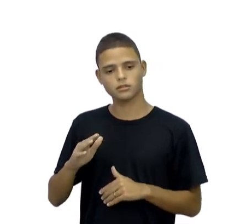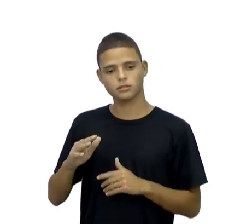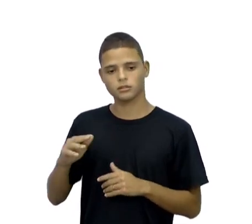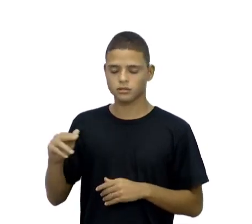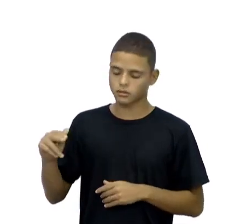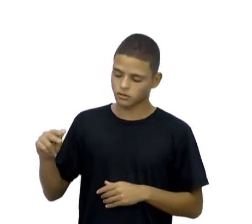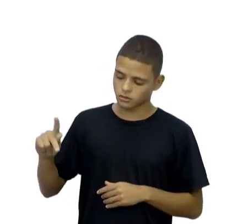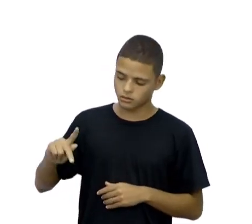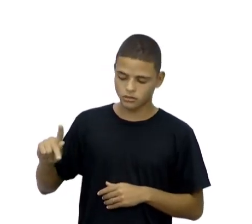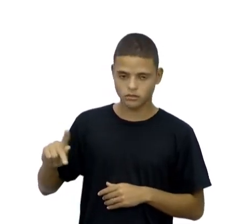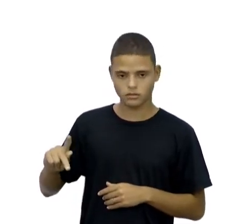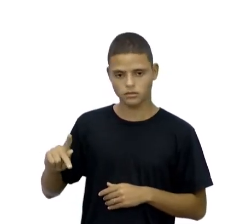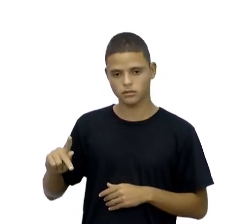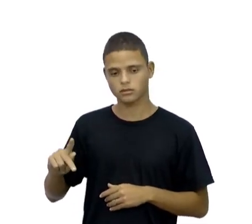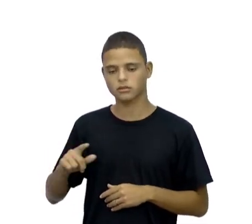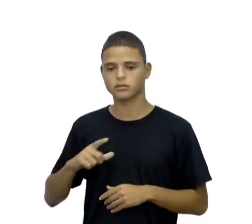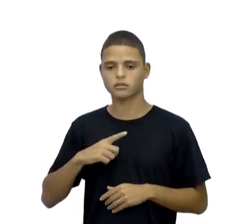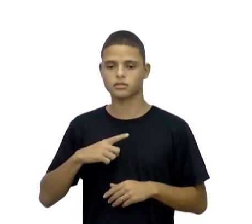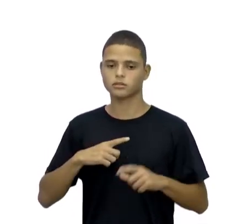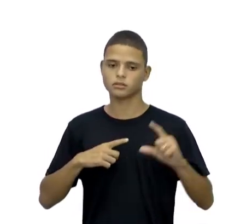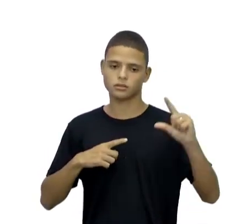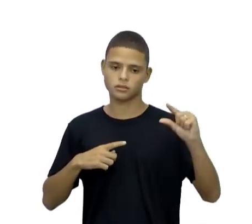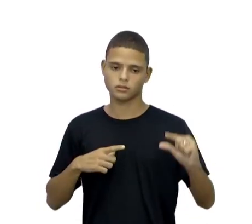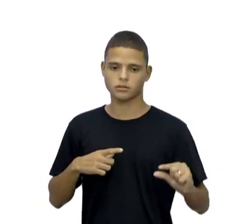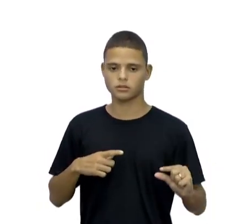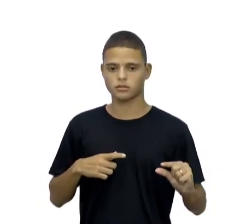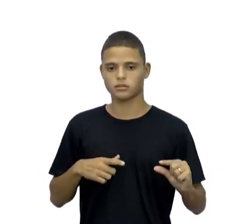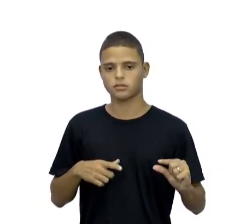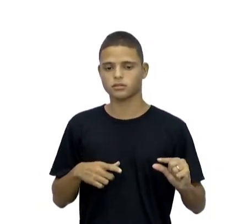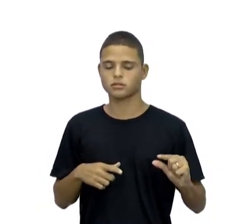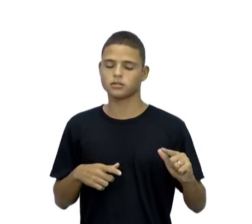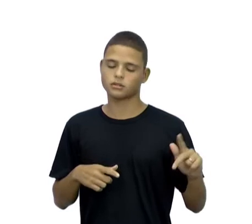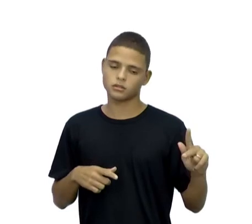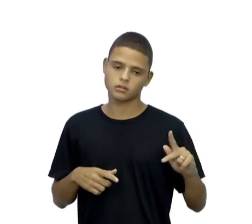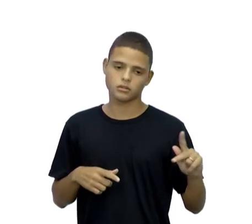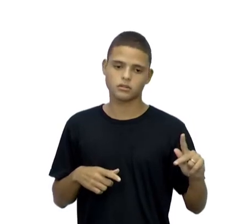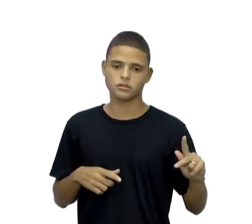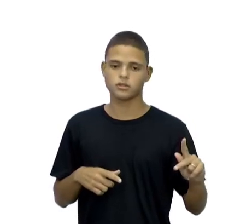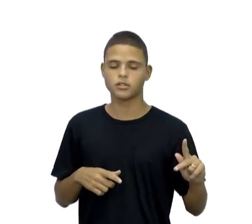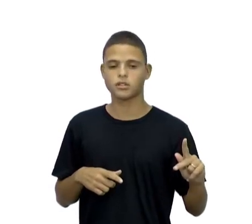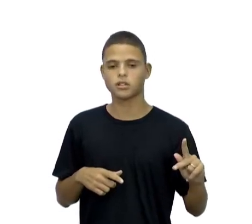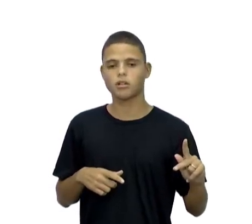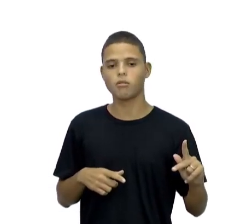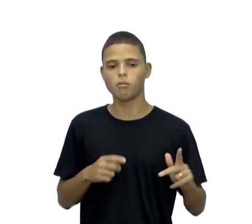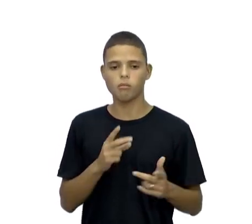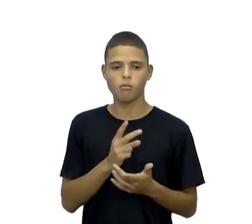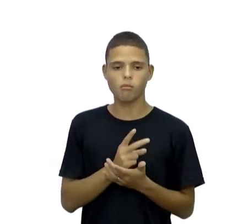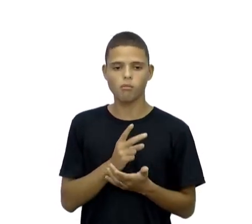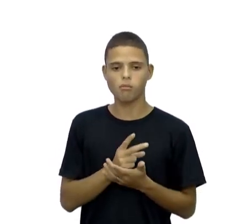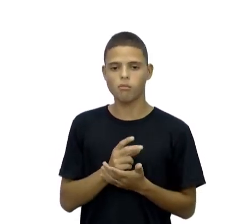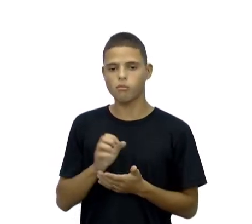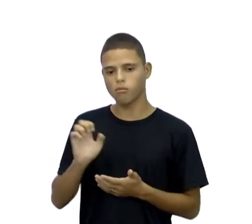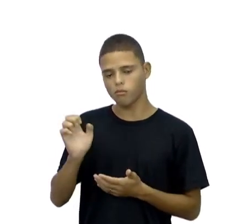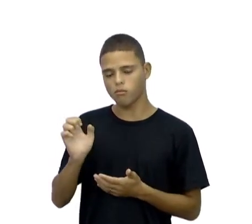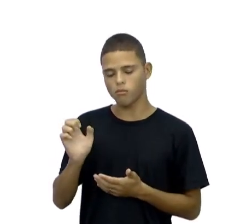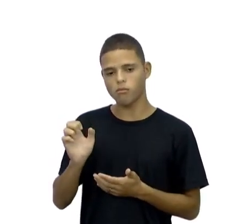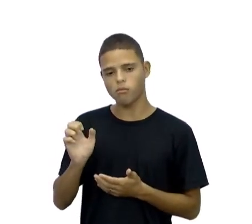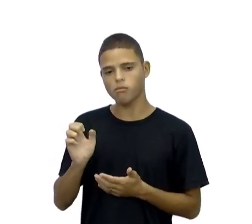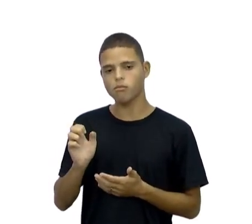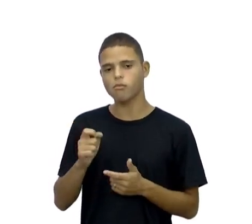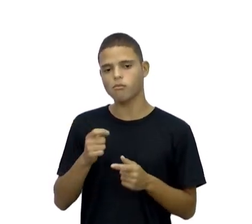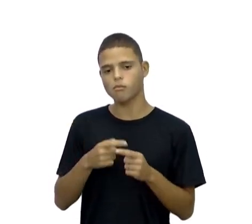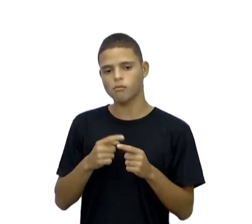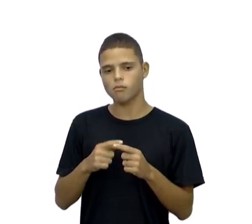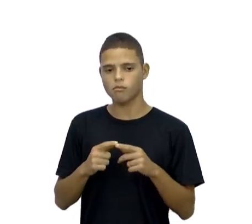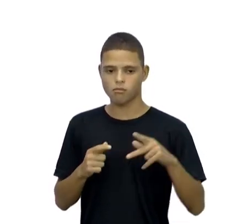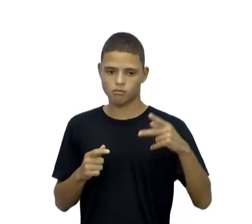né? E uma região que tem menos prótons. Quem anda é sempre o elétron, tá? Porque o próton está preso